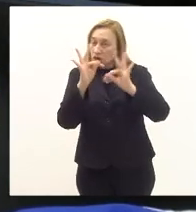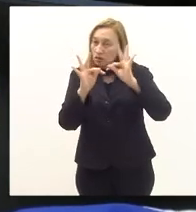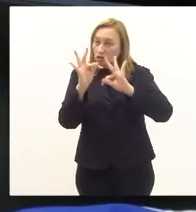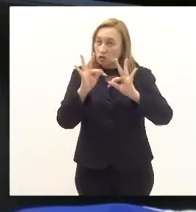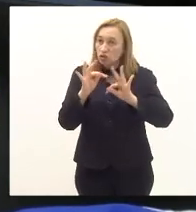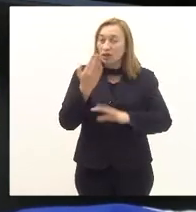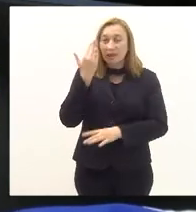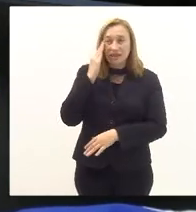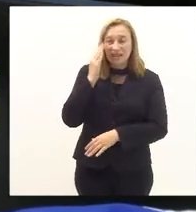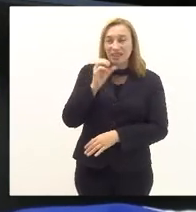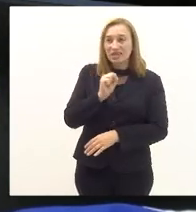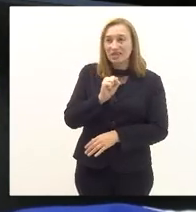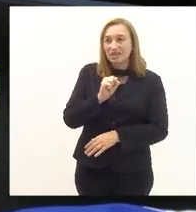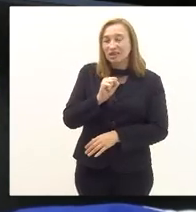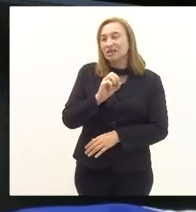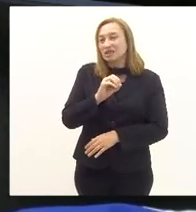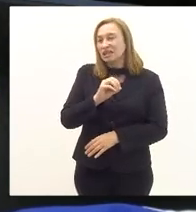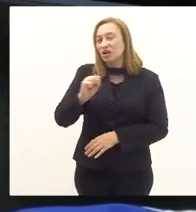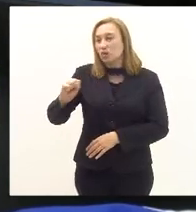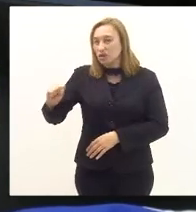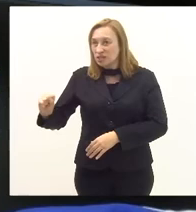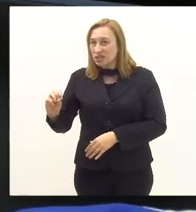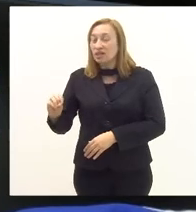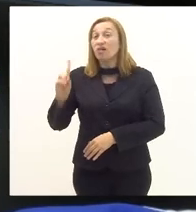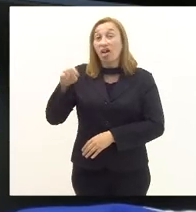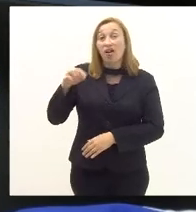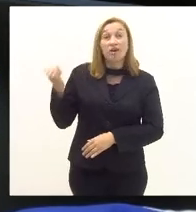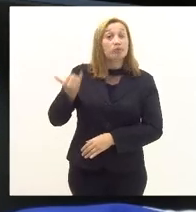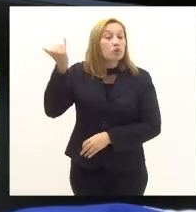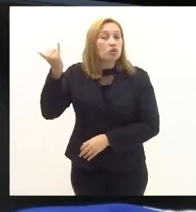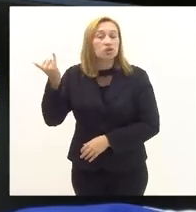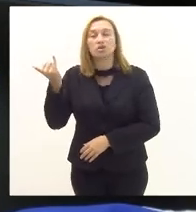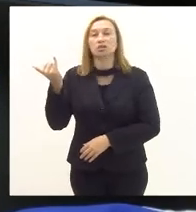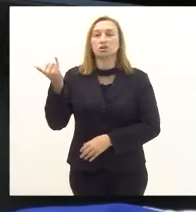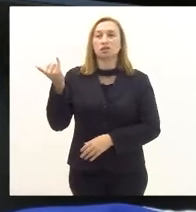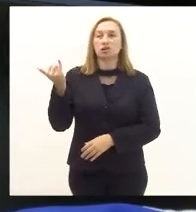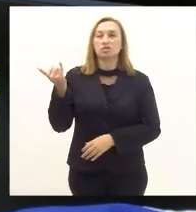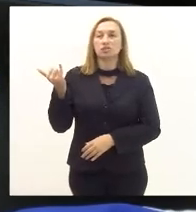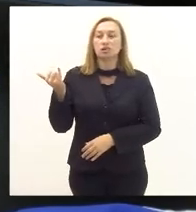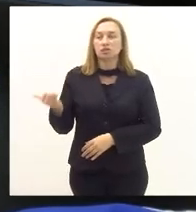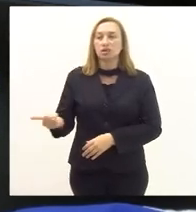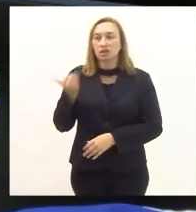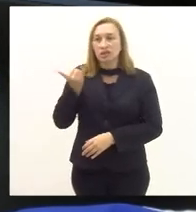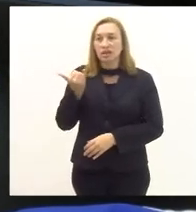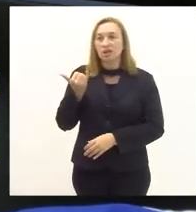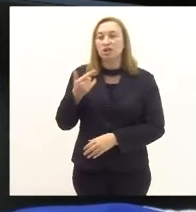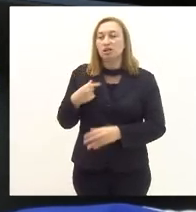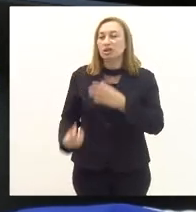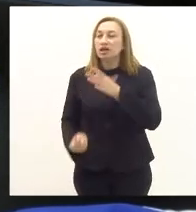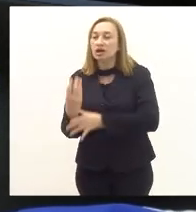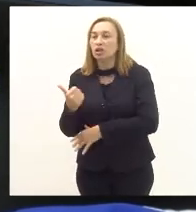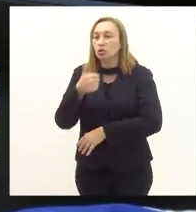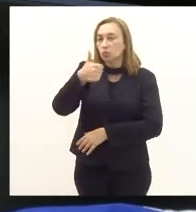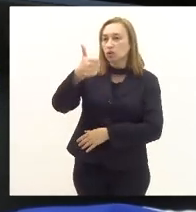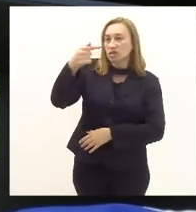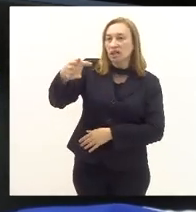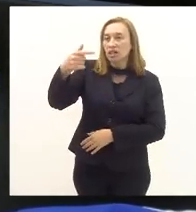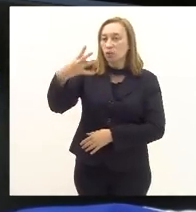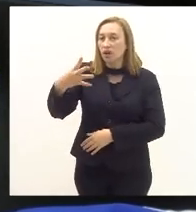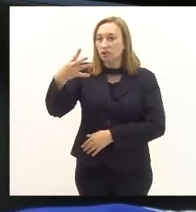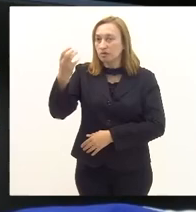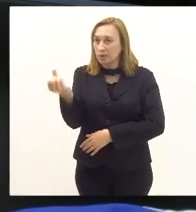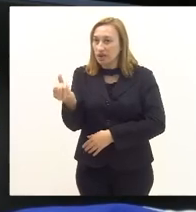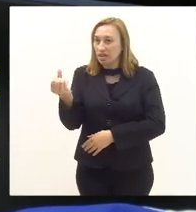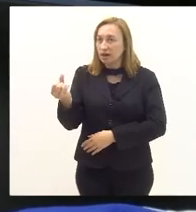o 0800 é uma ferramenta importantíssima. Eu participei, na época, da criação do 1746 na prefeitura,